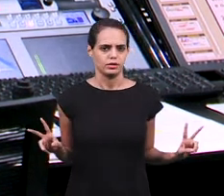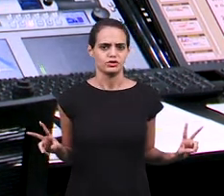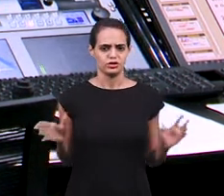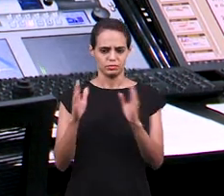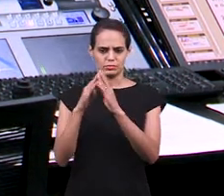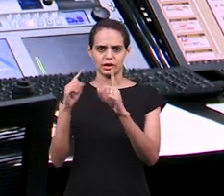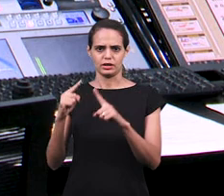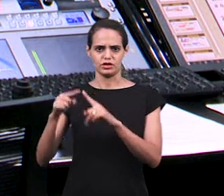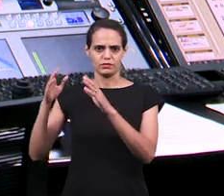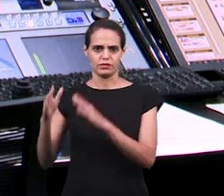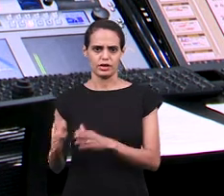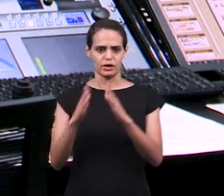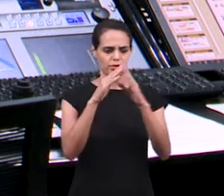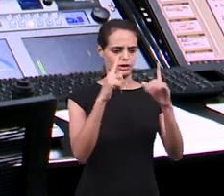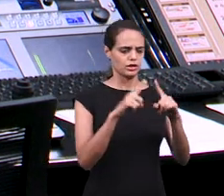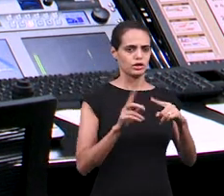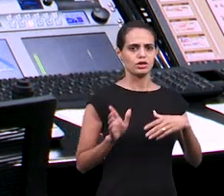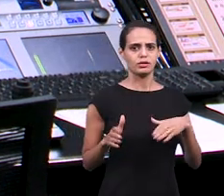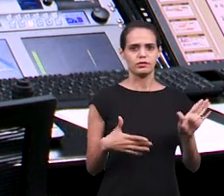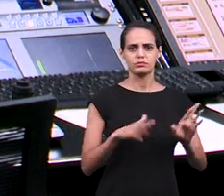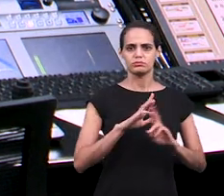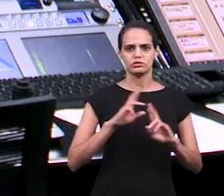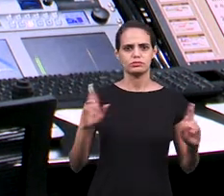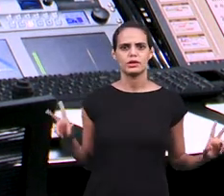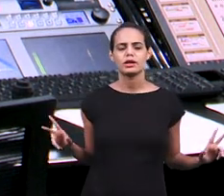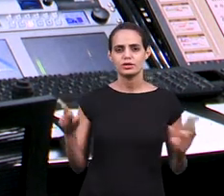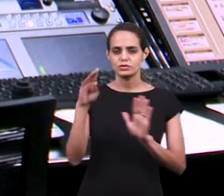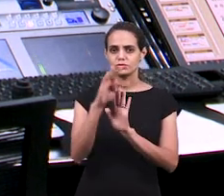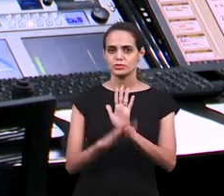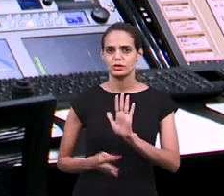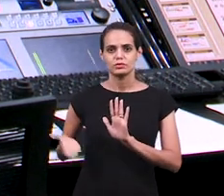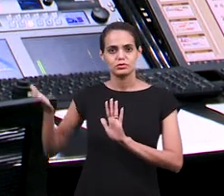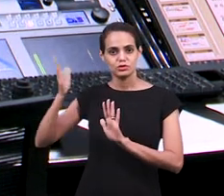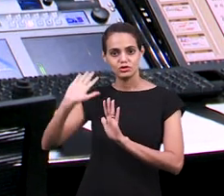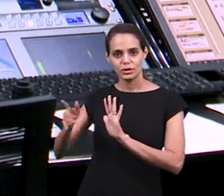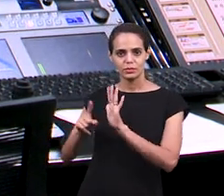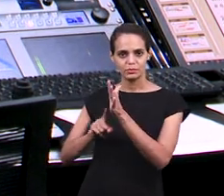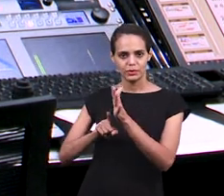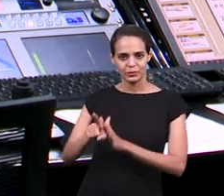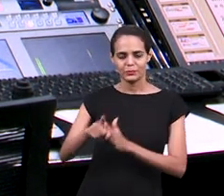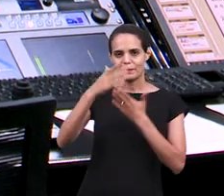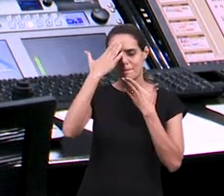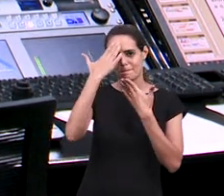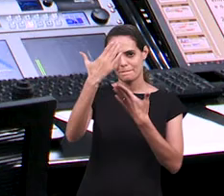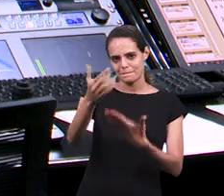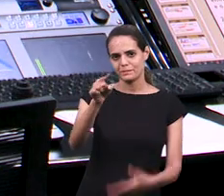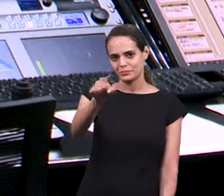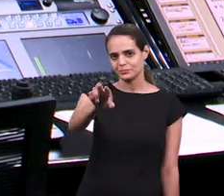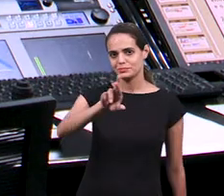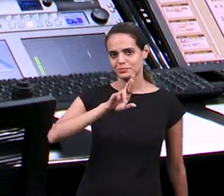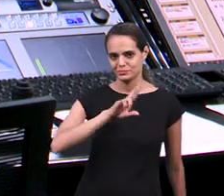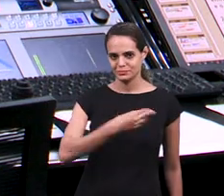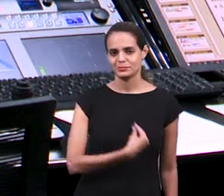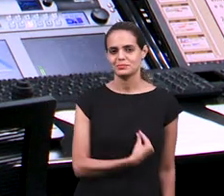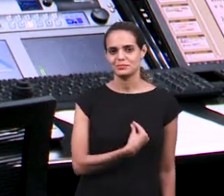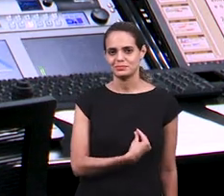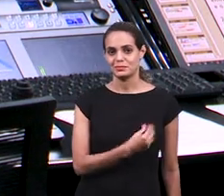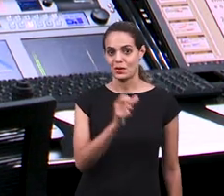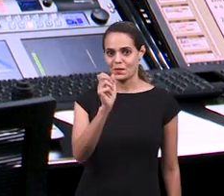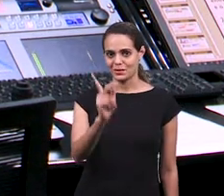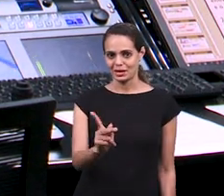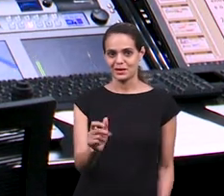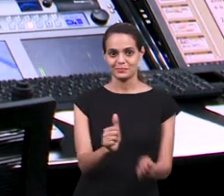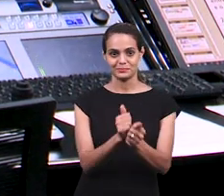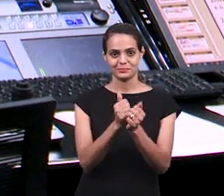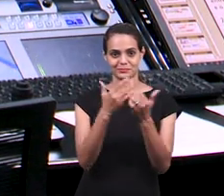diferentes, né? Conforme os textos acima colocados na pergunta. Obrigado pela sua participação, ok?